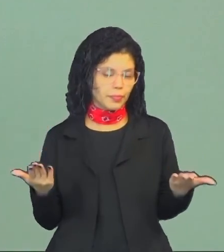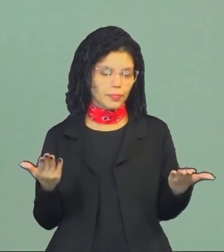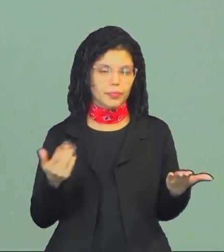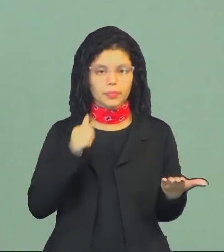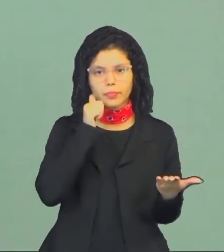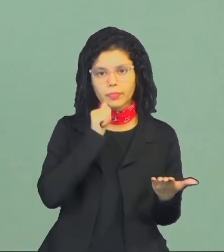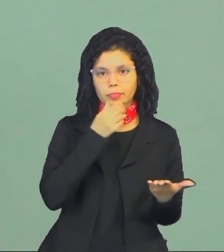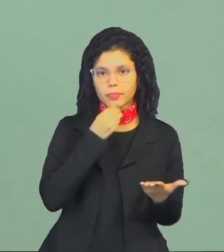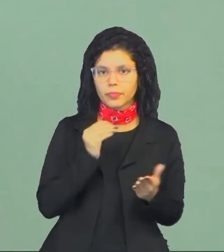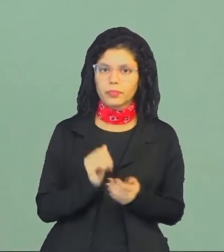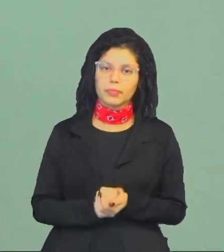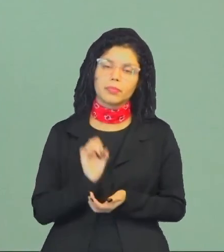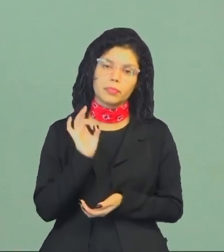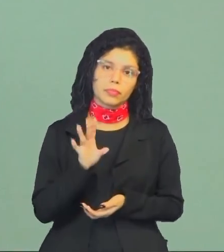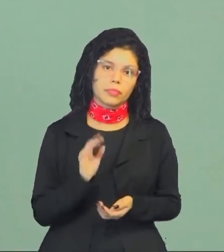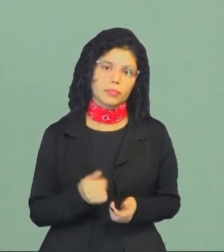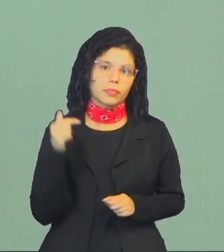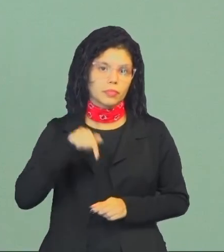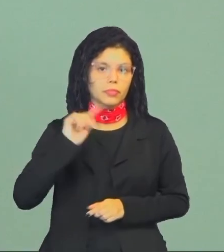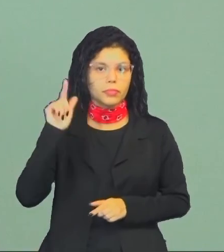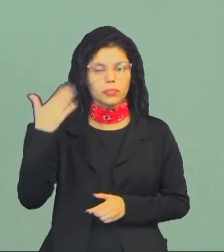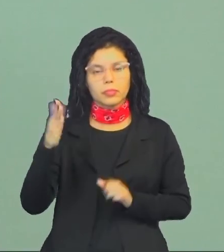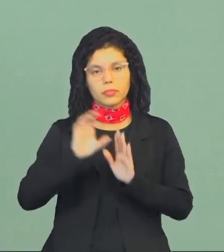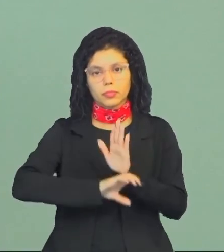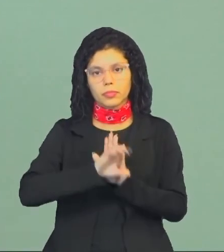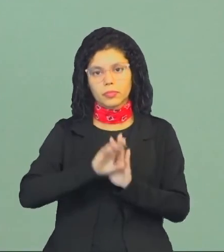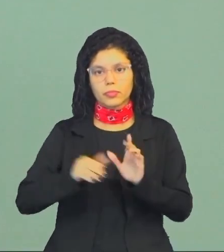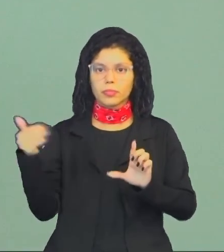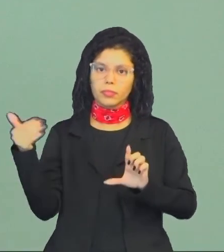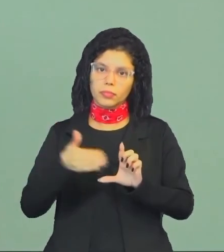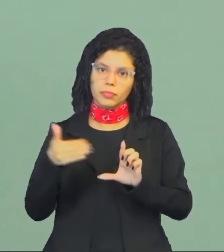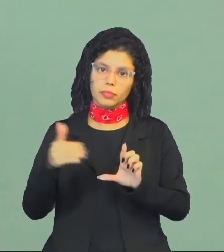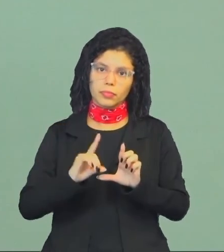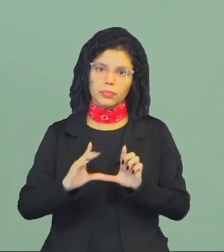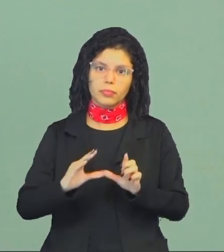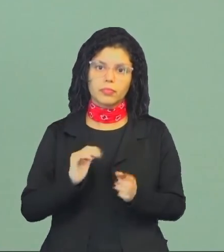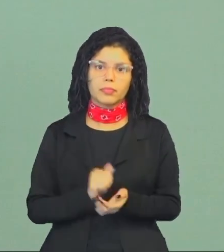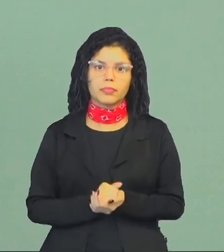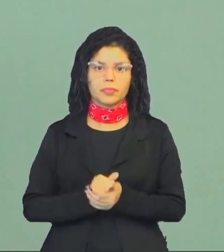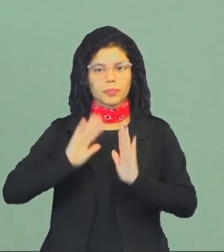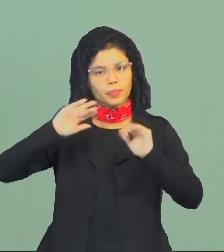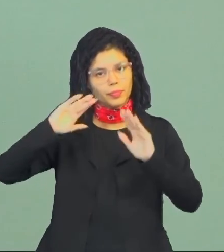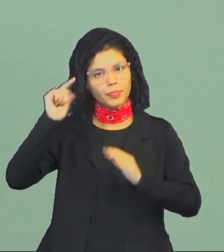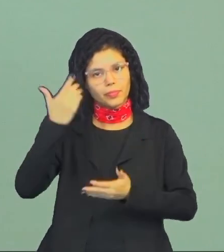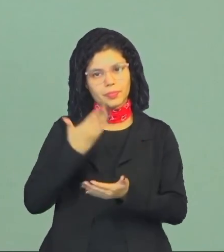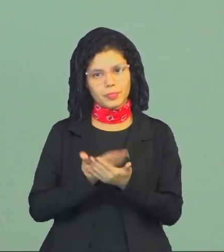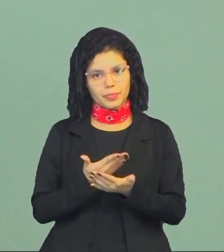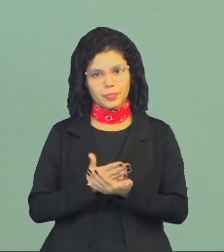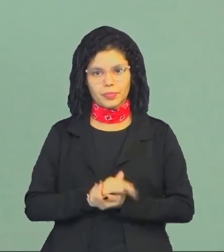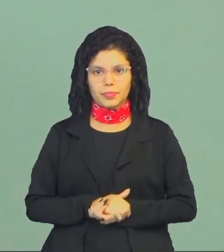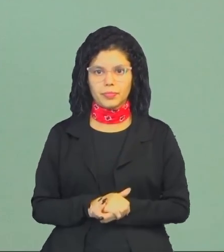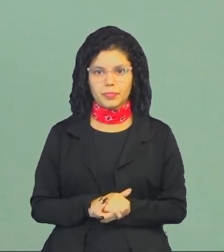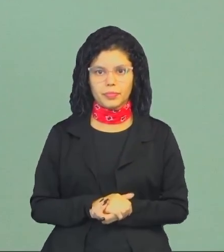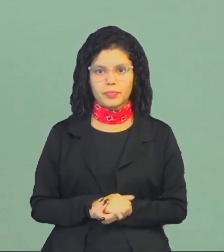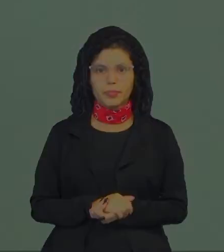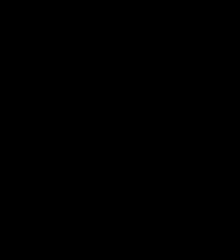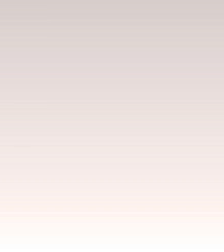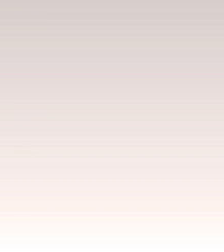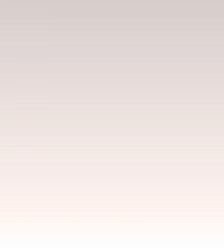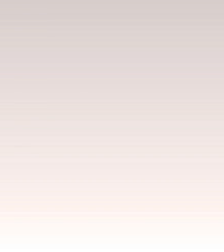meninas e meninas, por hoje é só. Para ter acesso a esse e demais conteúdos, acesse a plataforma Eduque. Até a próxima aula. Tchau, tchau!